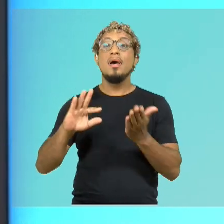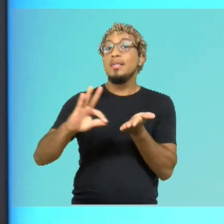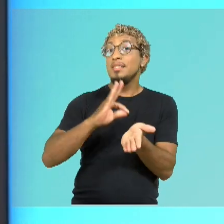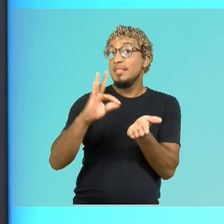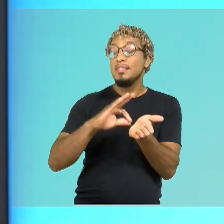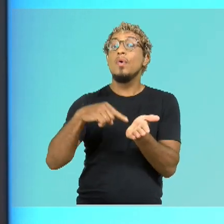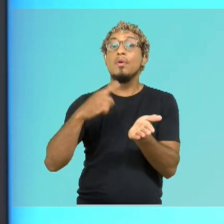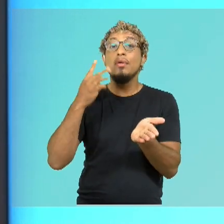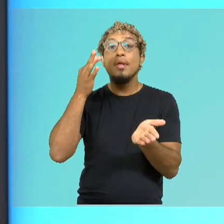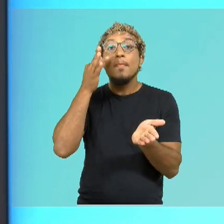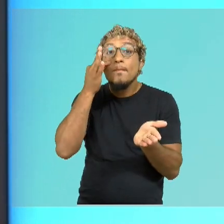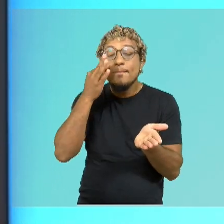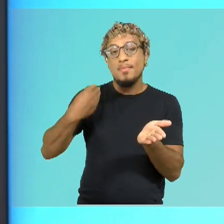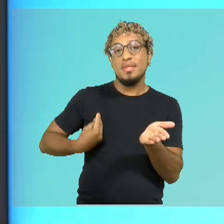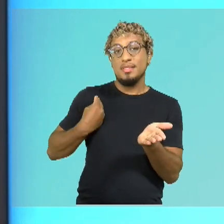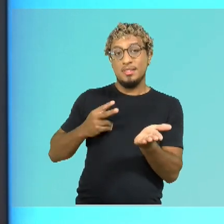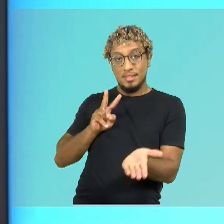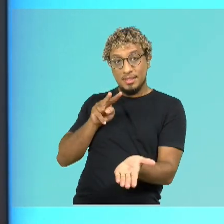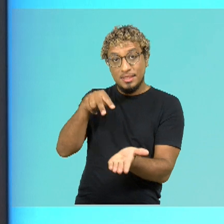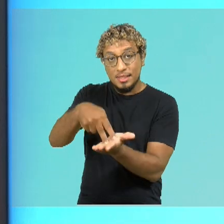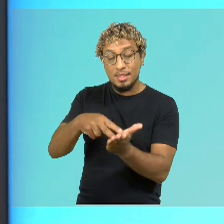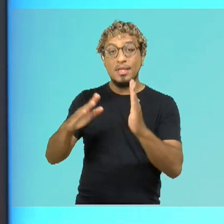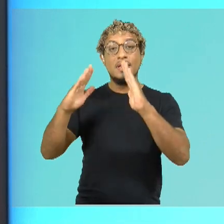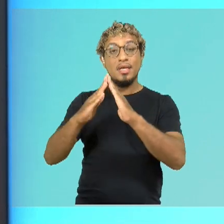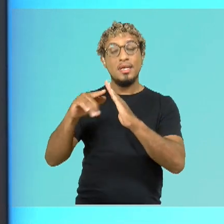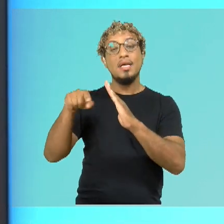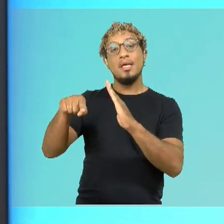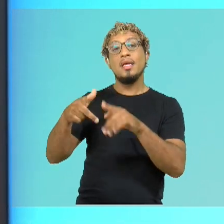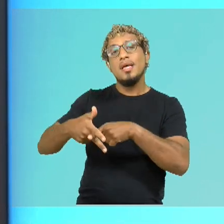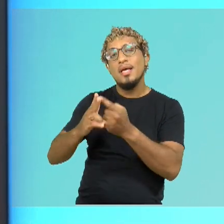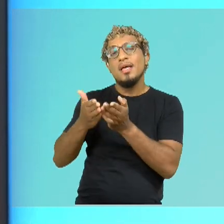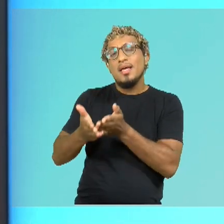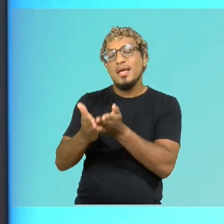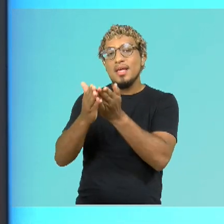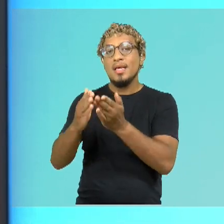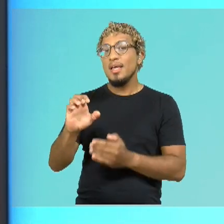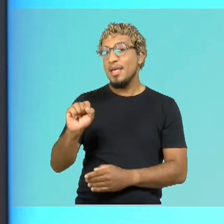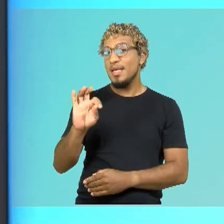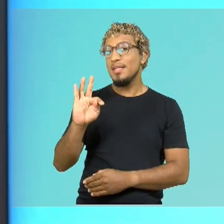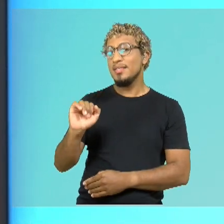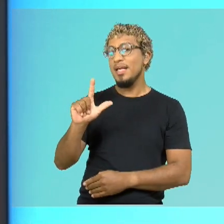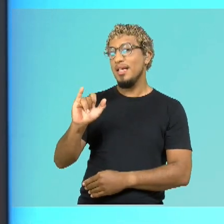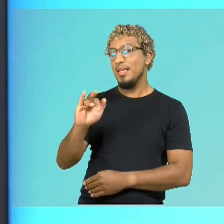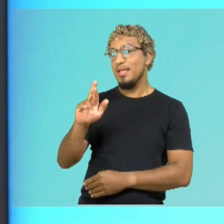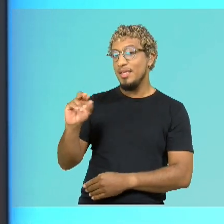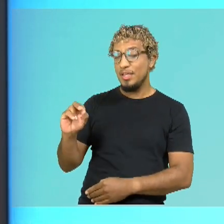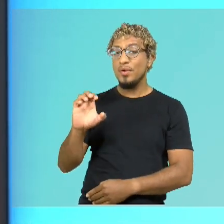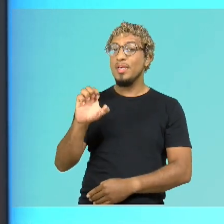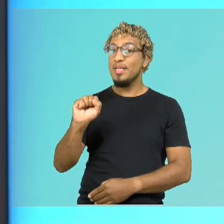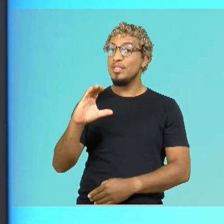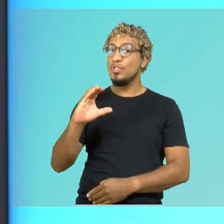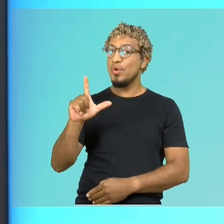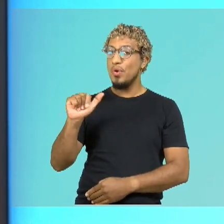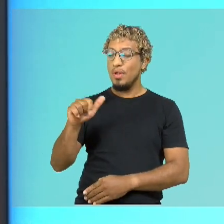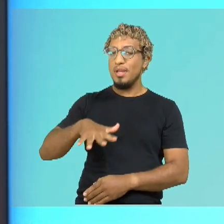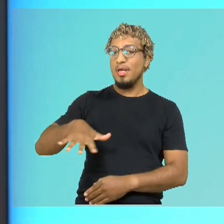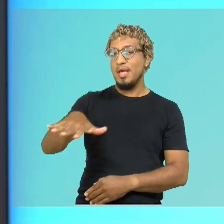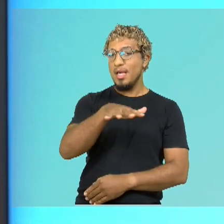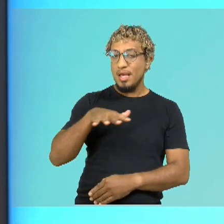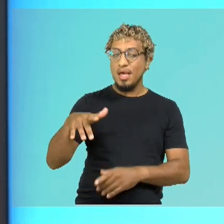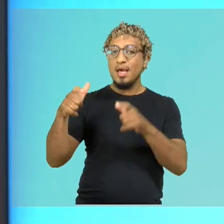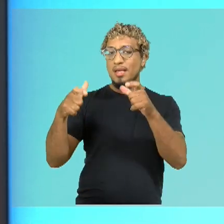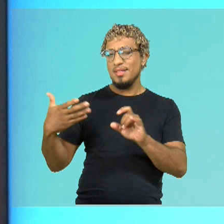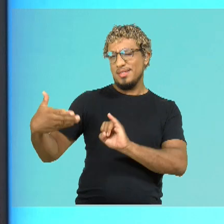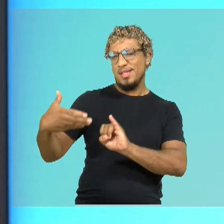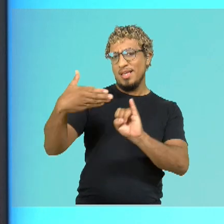feitas presencialmente no Estaleiro Escola Luiz Felipe Andrés, que fica na Rua da Mangueira, sítio Tamancão, no Alto da Esperança. Para